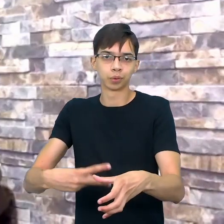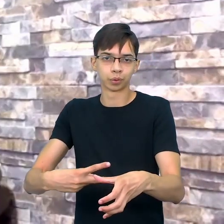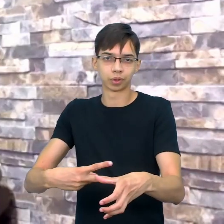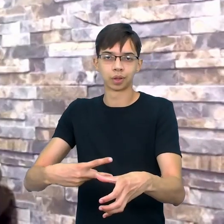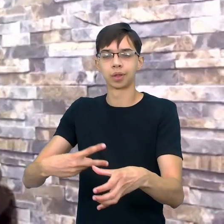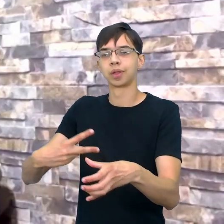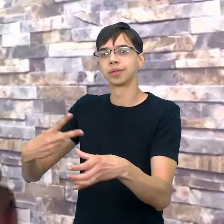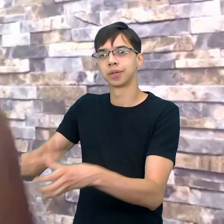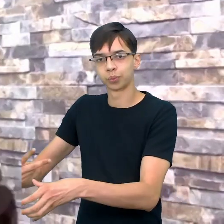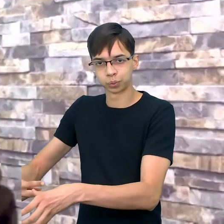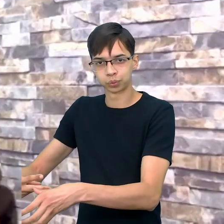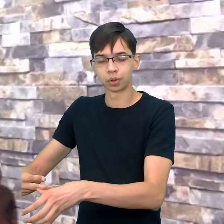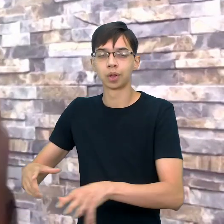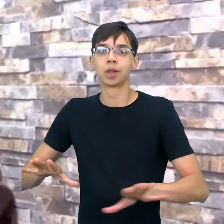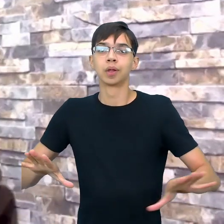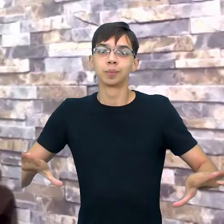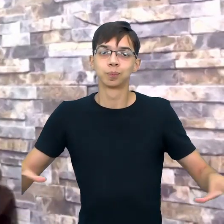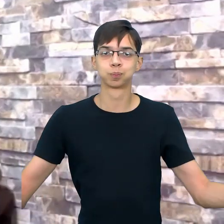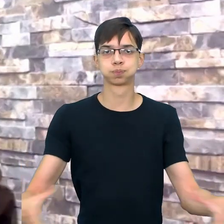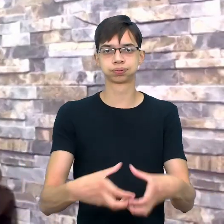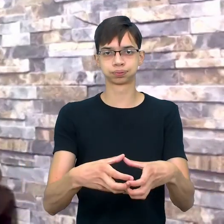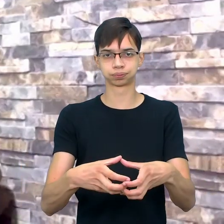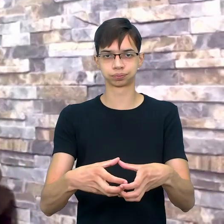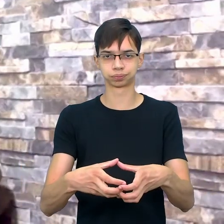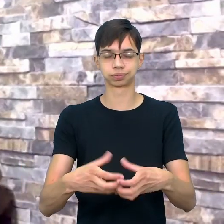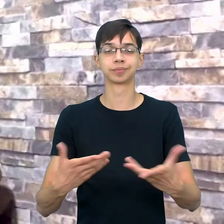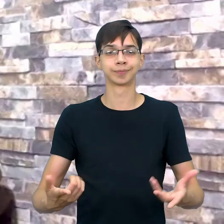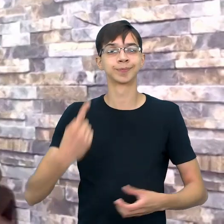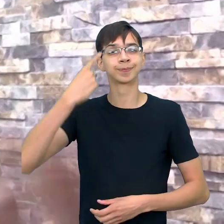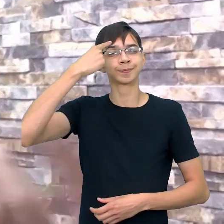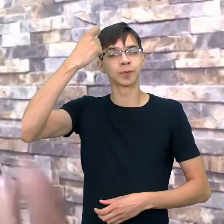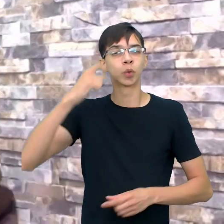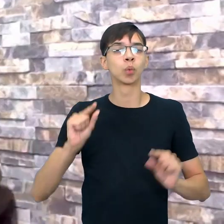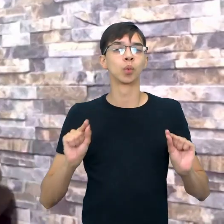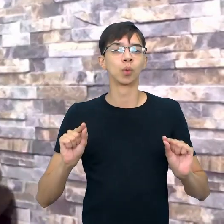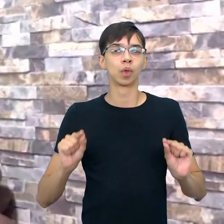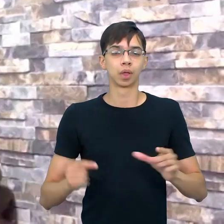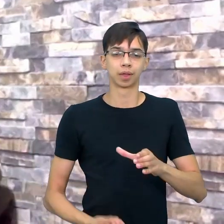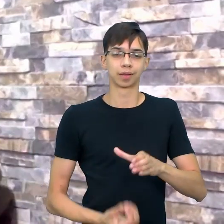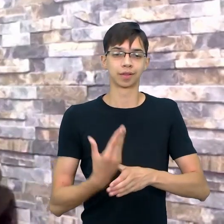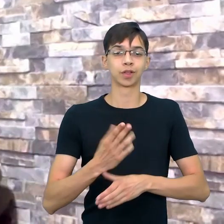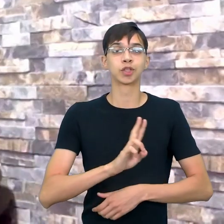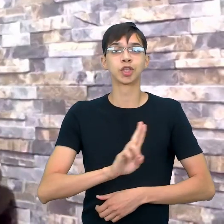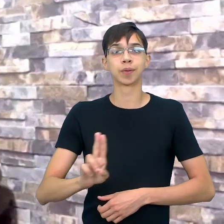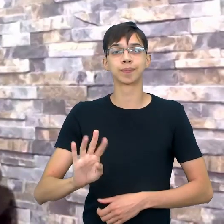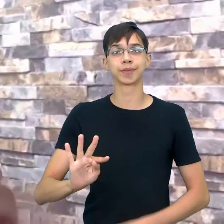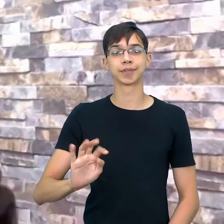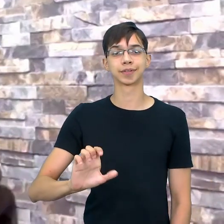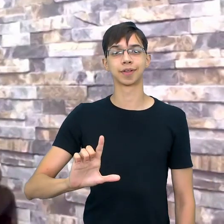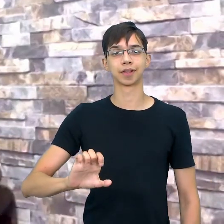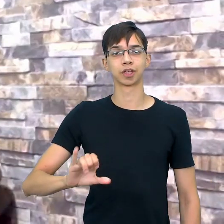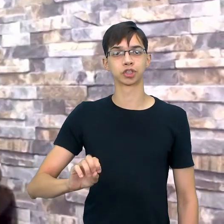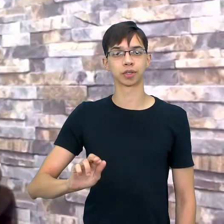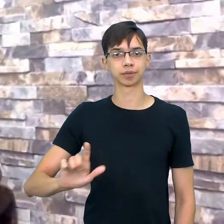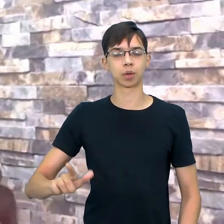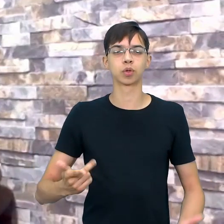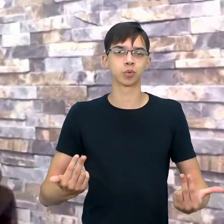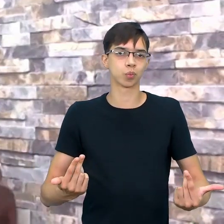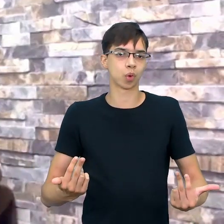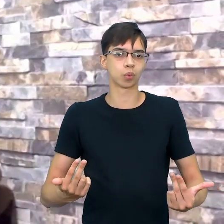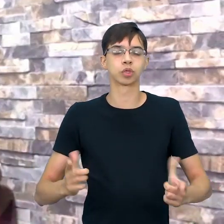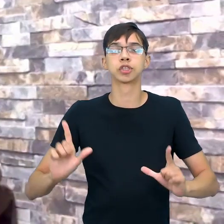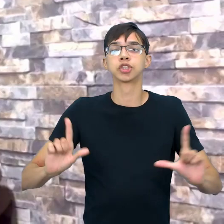atividade. E aí eles mesmos tiveram a ideia de produzir um telejornal, né, onde eles apresentaram os